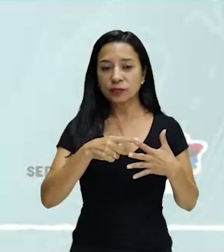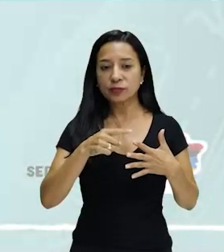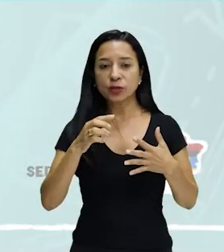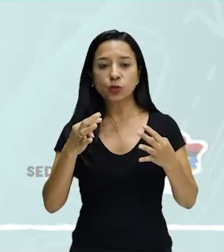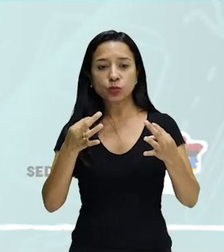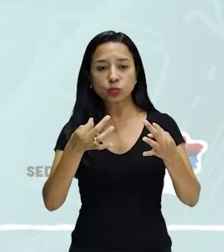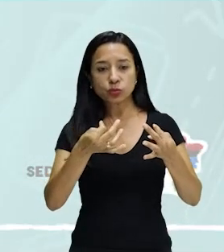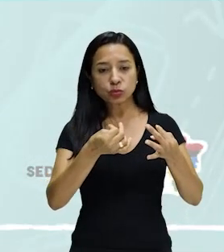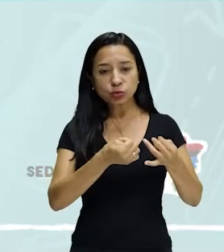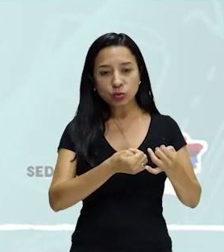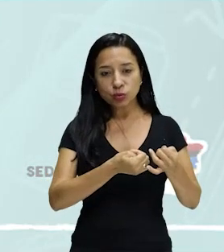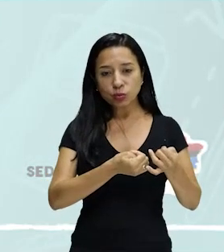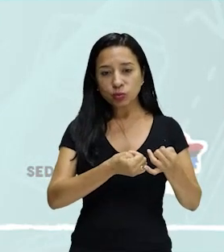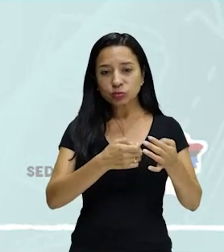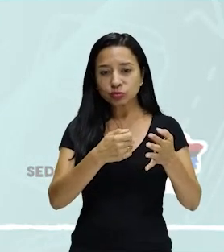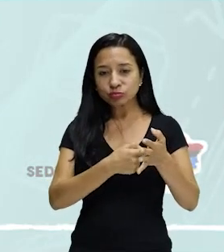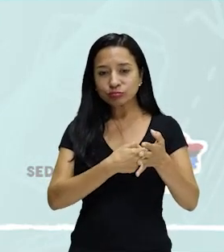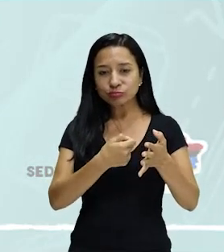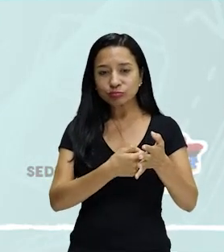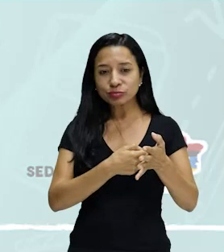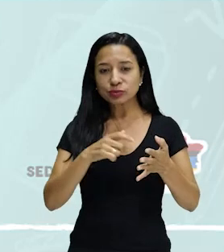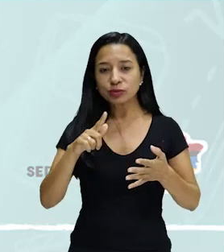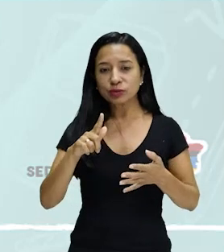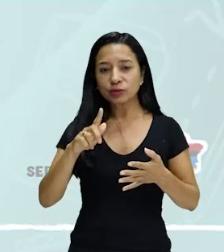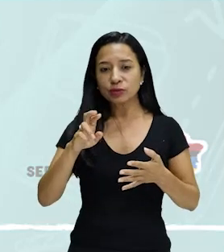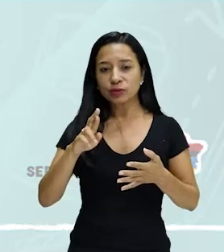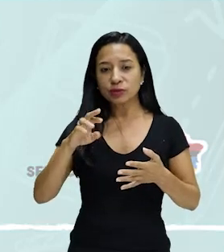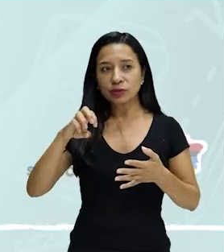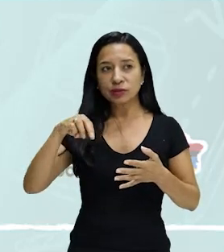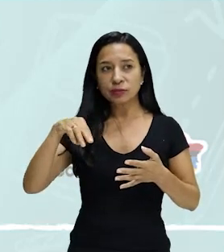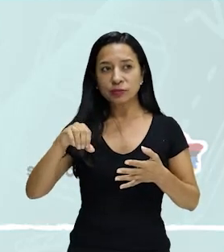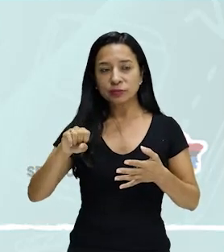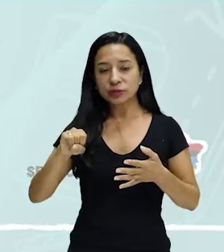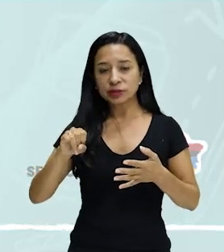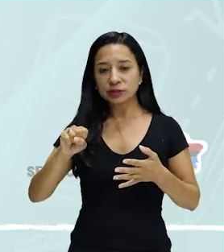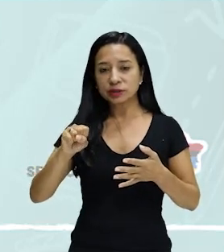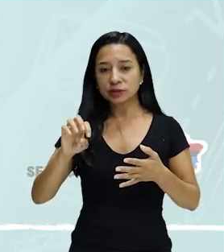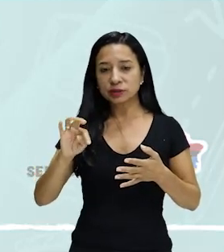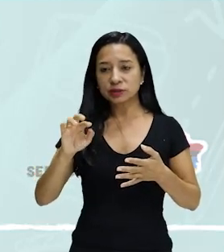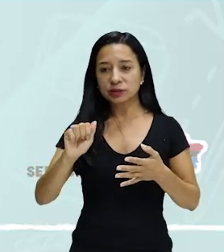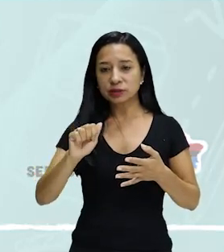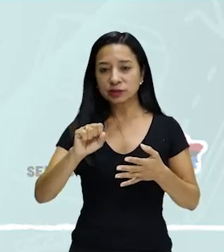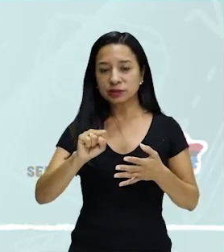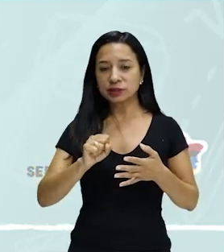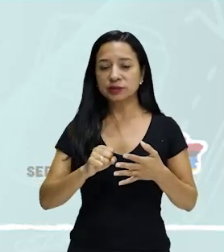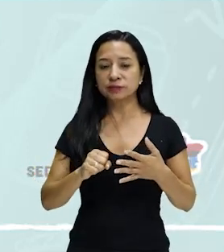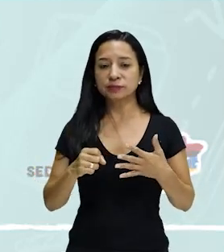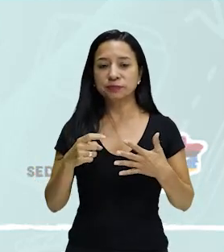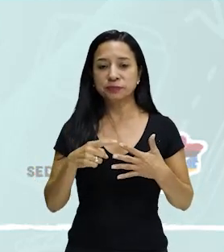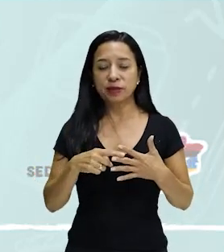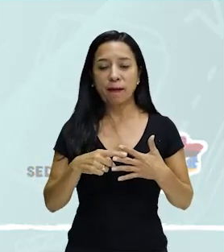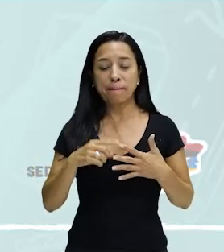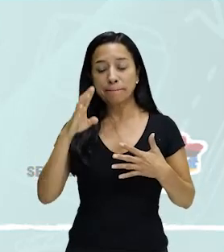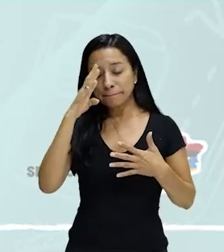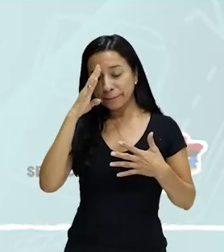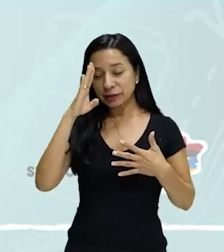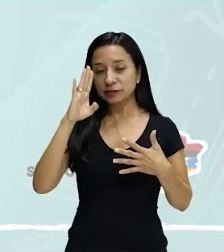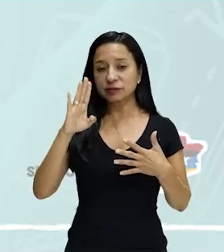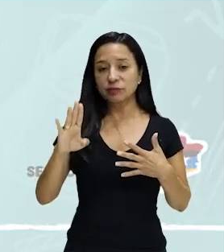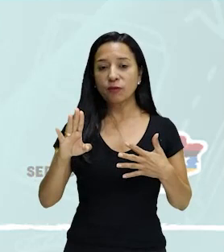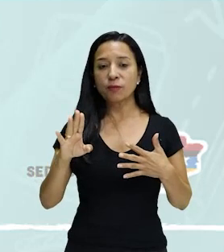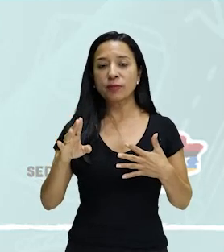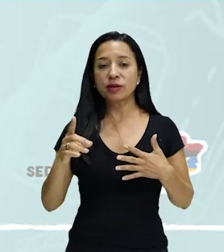Todos implicam com gremistas, principalmente os flamenguistas atualmente, nesse contexto,